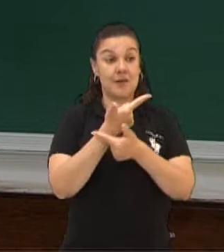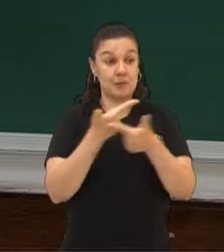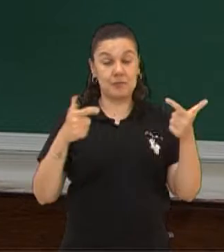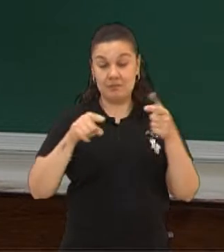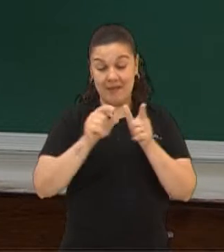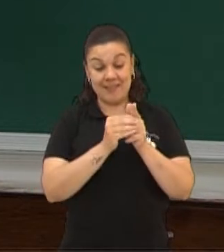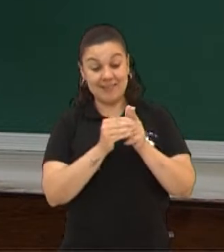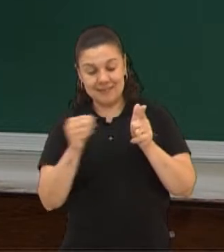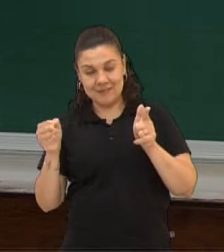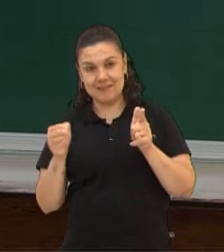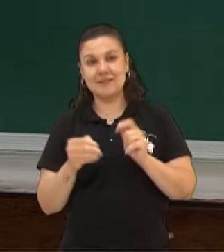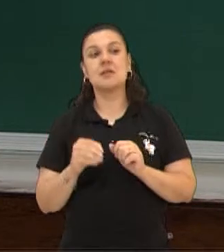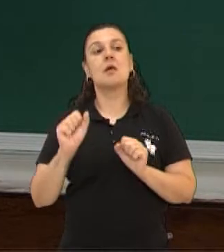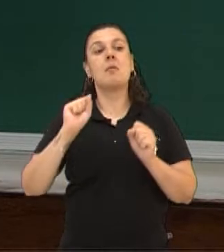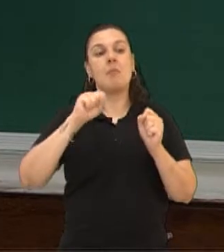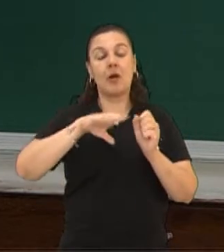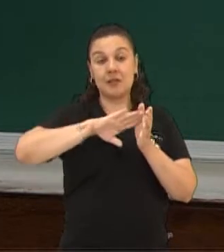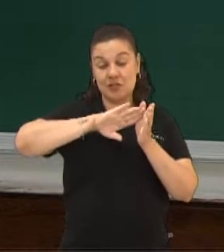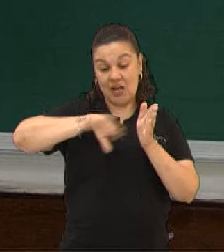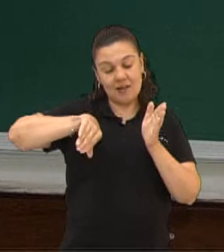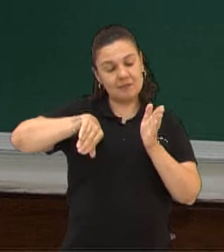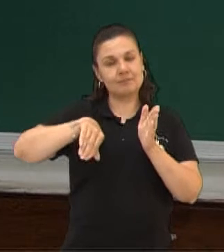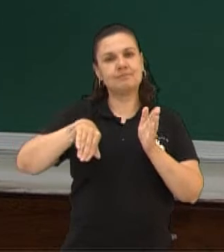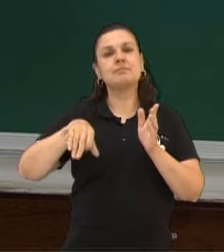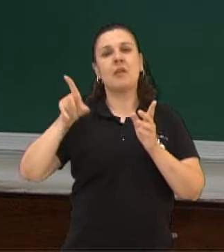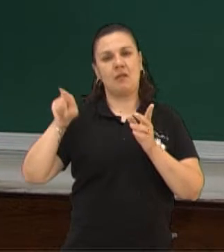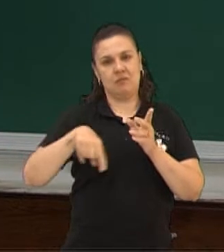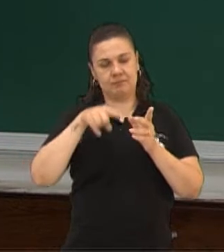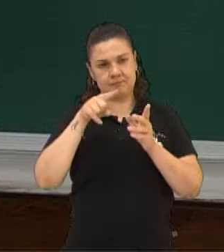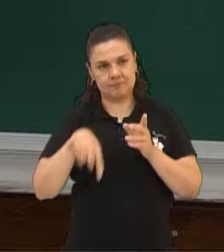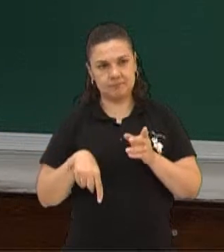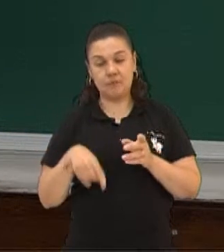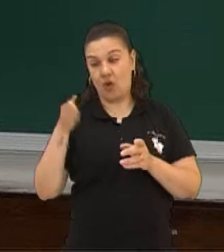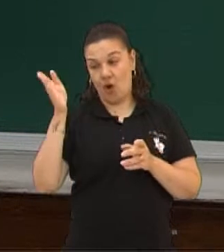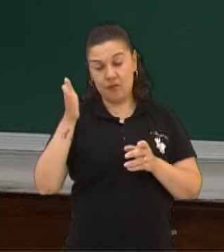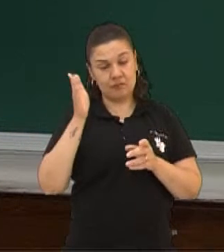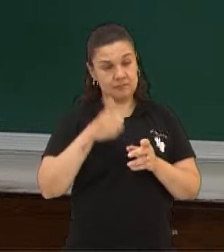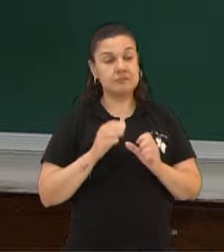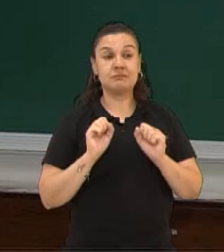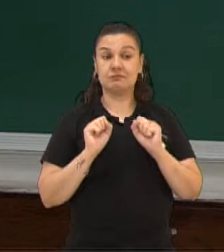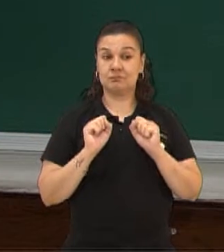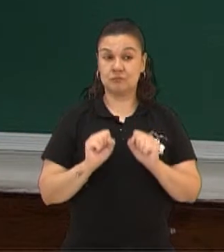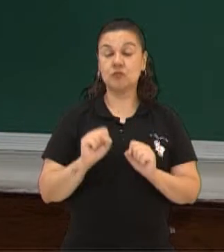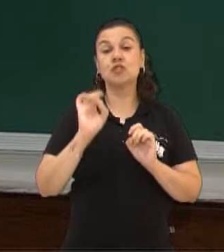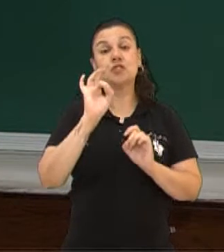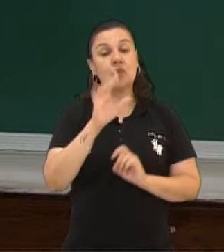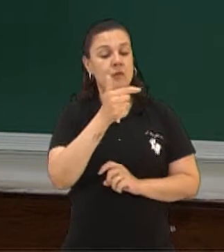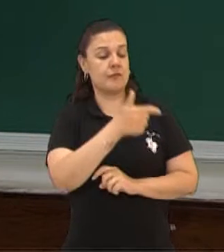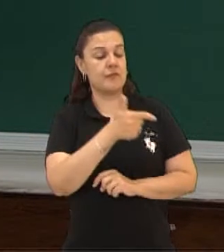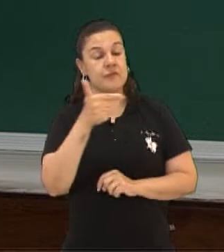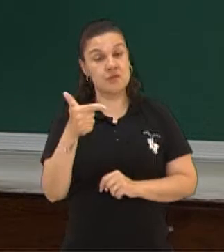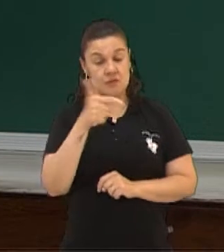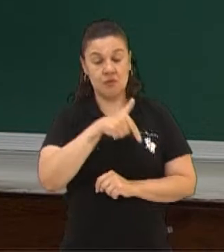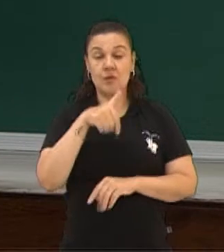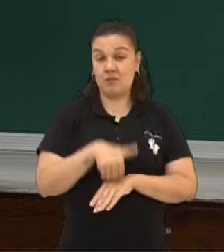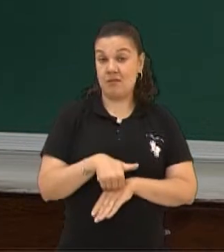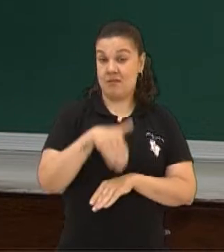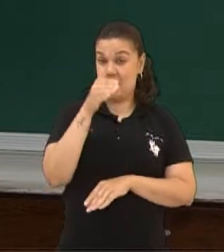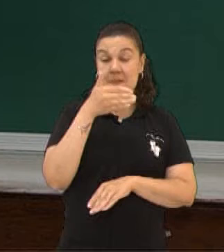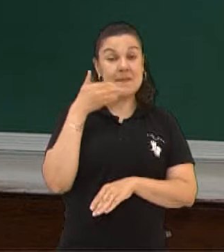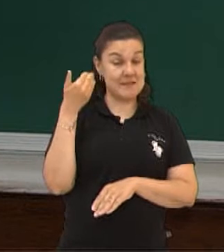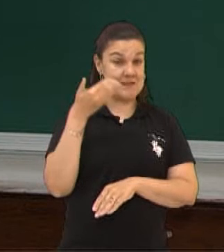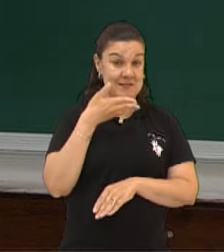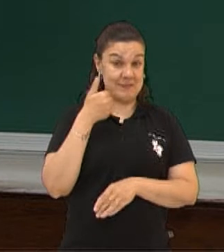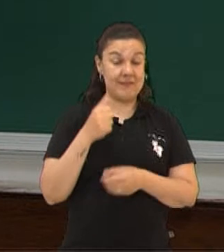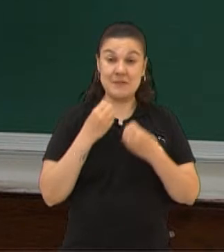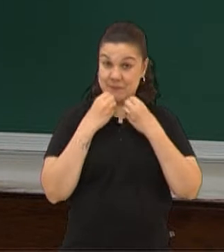parte decimal, então a gente pode tirar ele. A gente pode tirar esses 2 zeros e ficar só com o